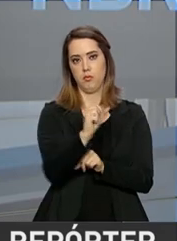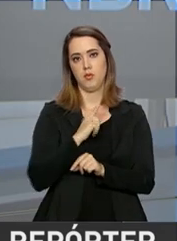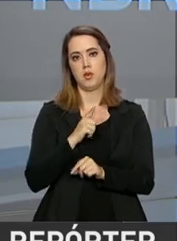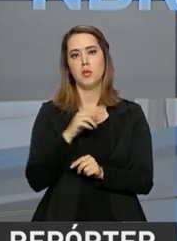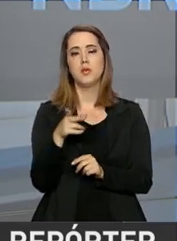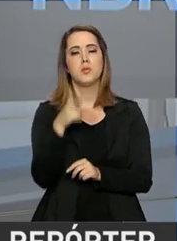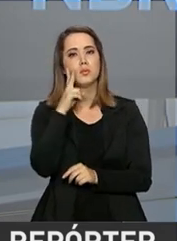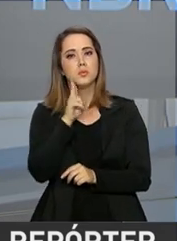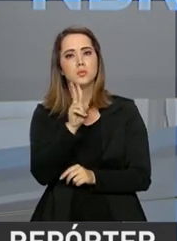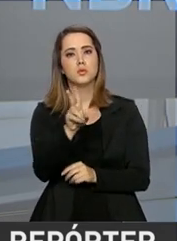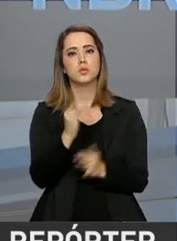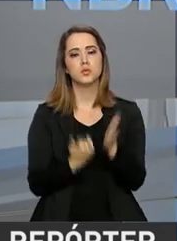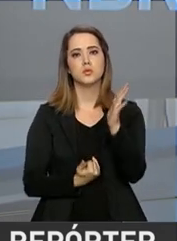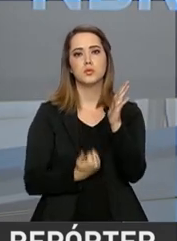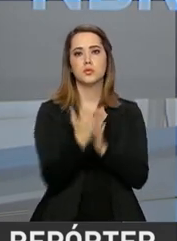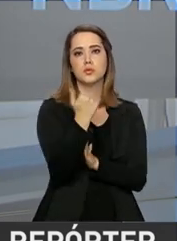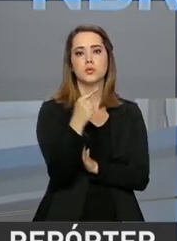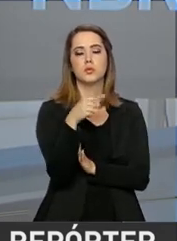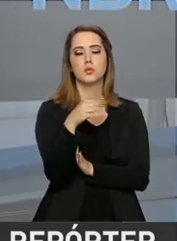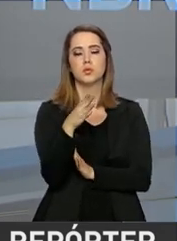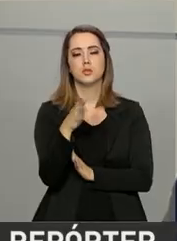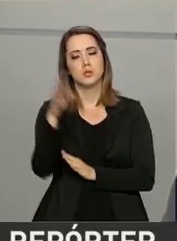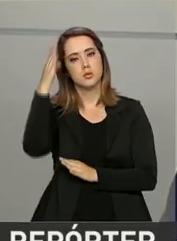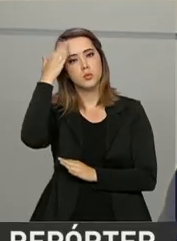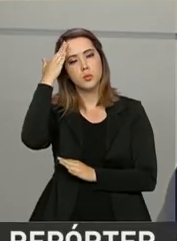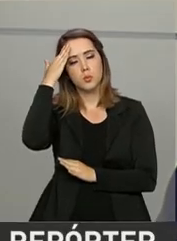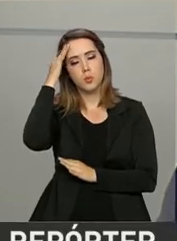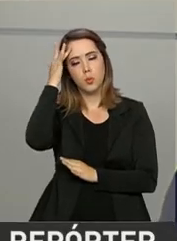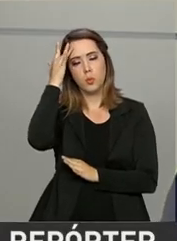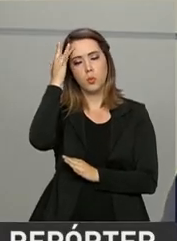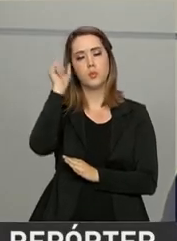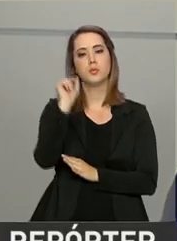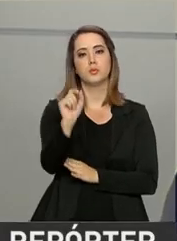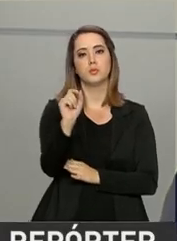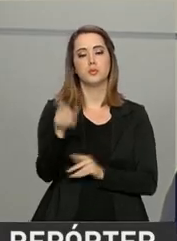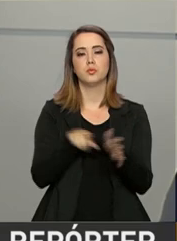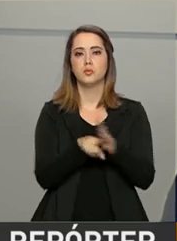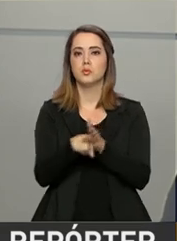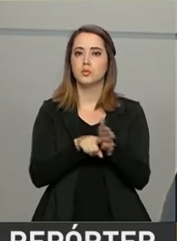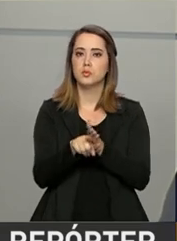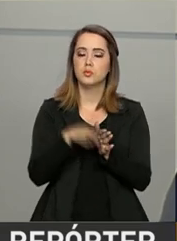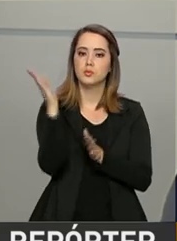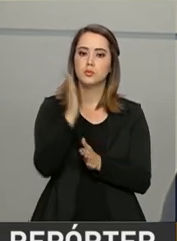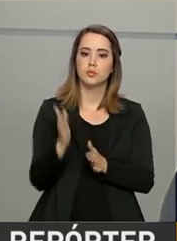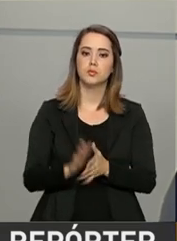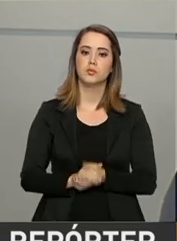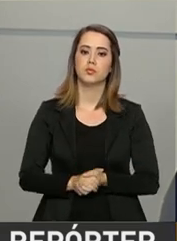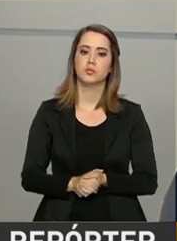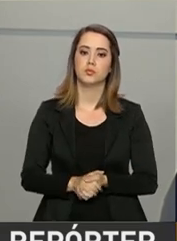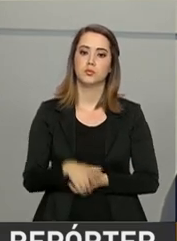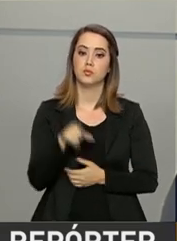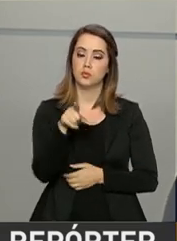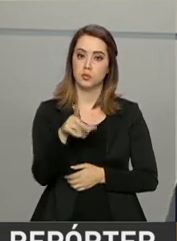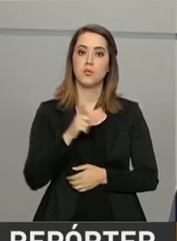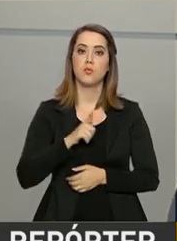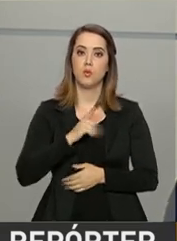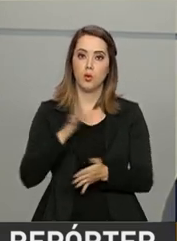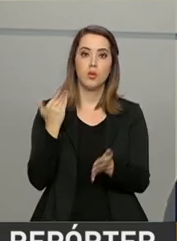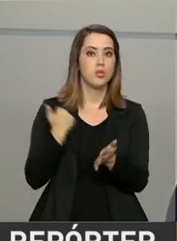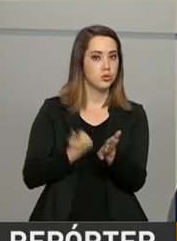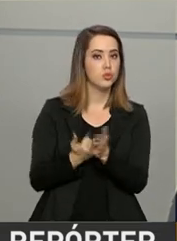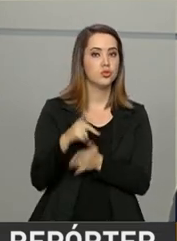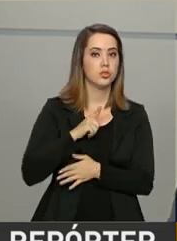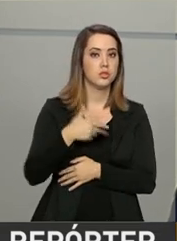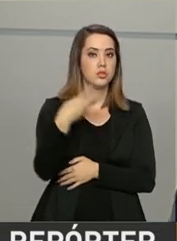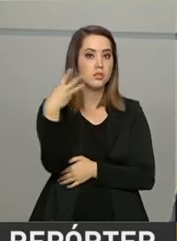conhecimento de pesquisadores brasileiros o programa Caps cof cube é o mais antigo da Caps ele já existe há 37